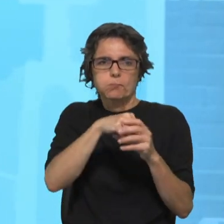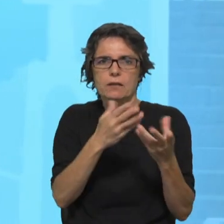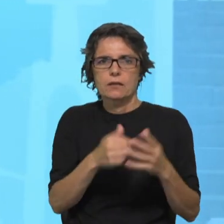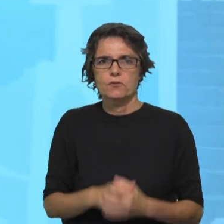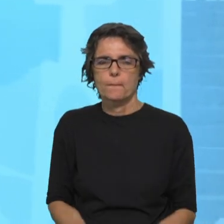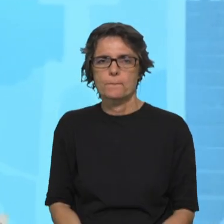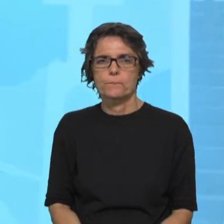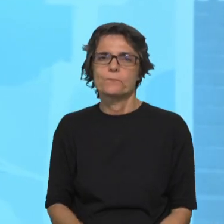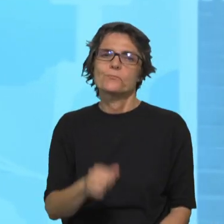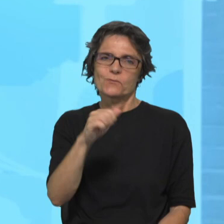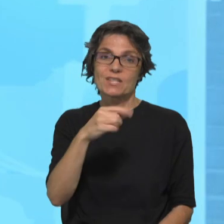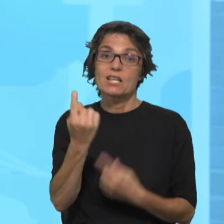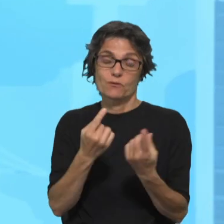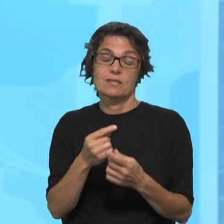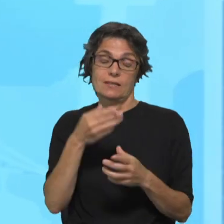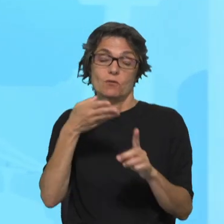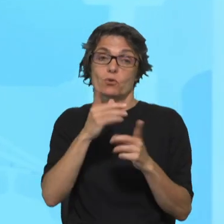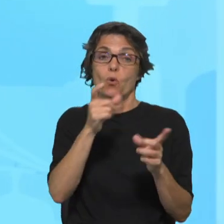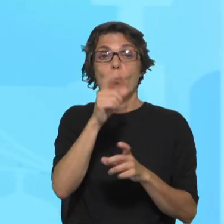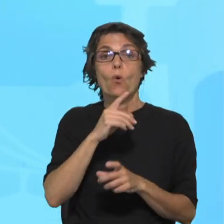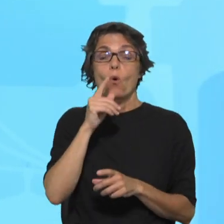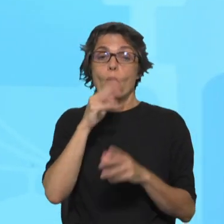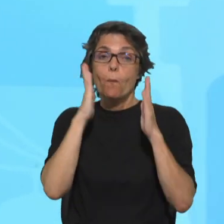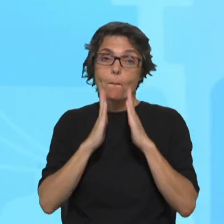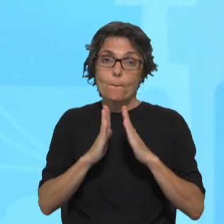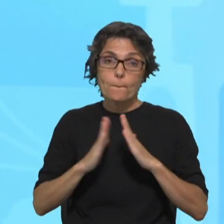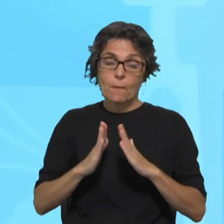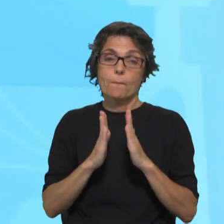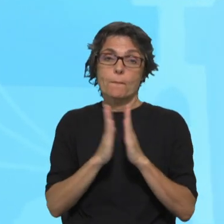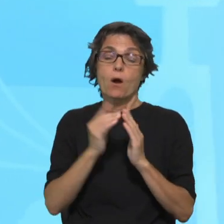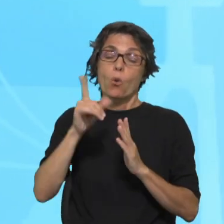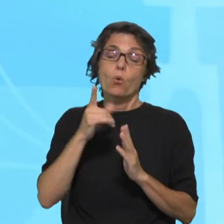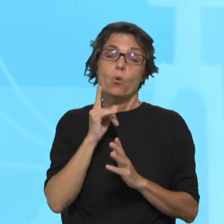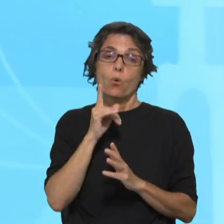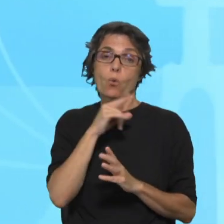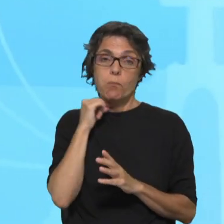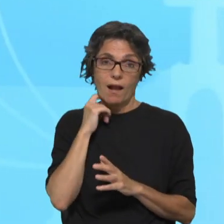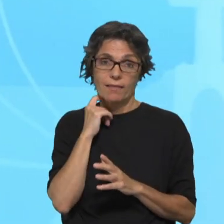missionários ou padres e irmãs, não é? Pronto, talvez essa distância